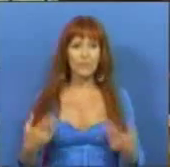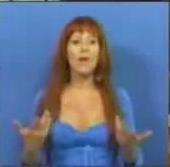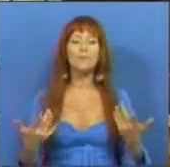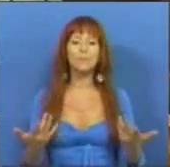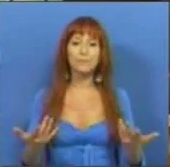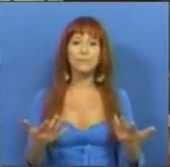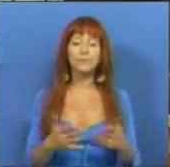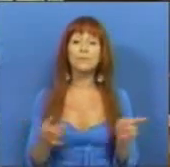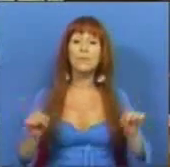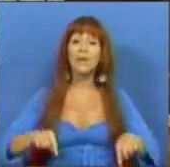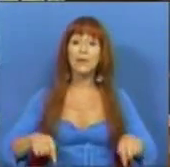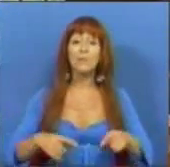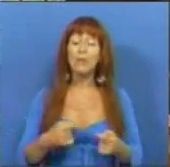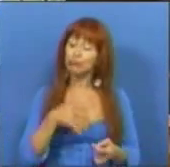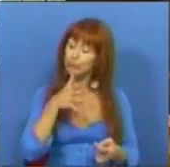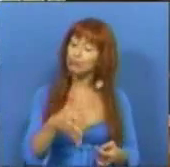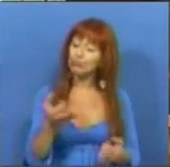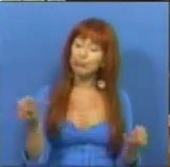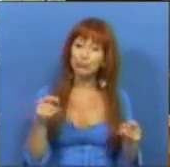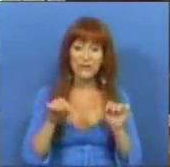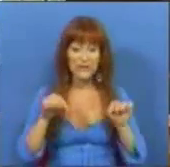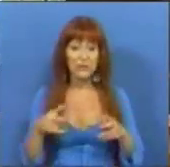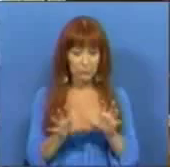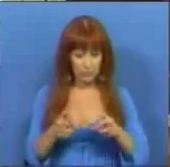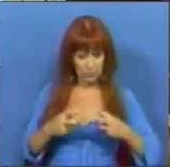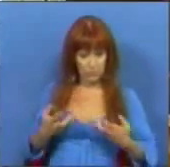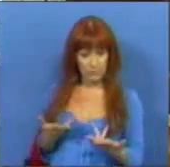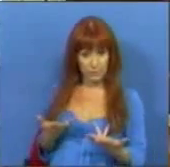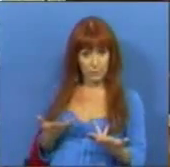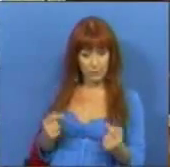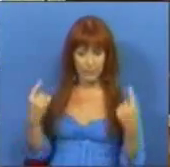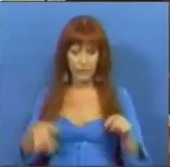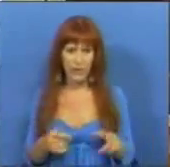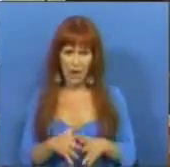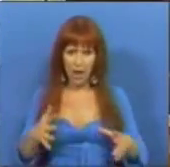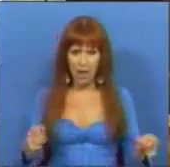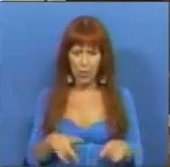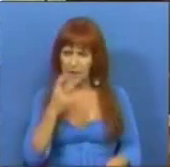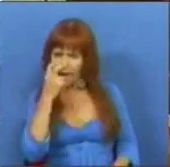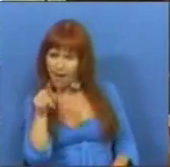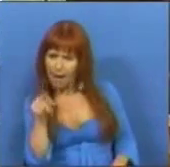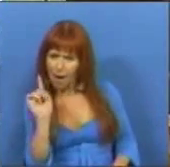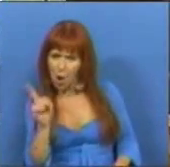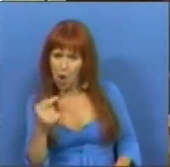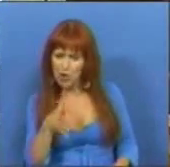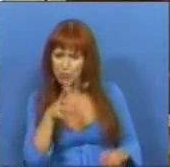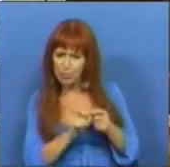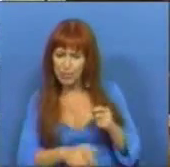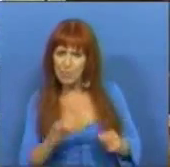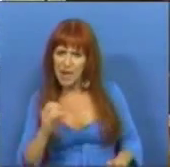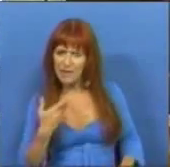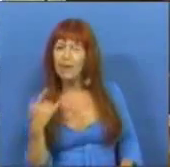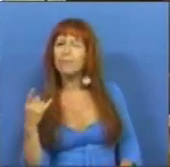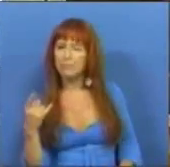Agora, também é de assinalar que nesta bancada havia uma grande curiosidade em relação à intervenção do